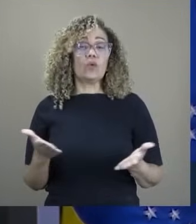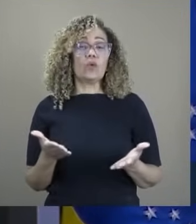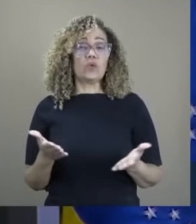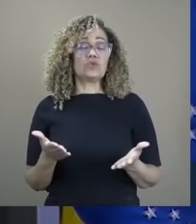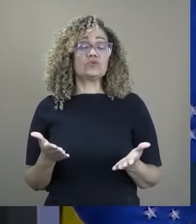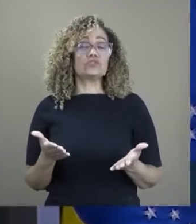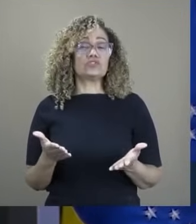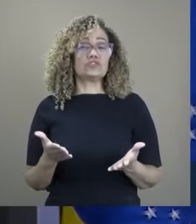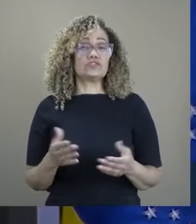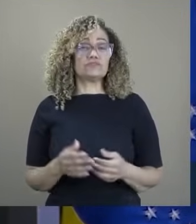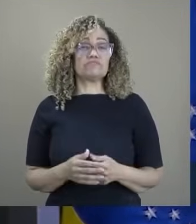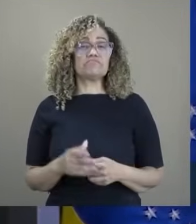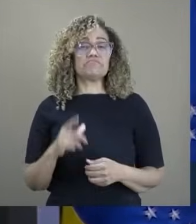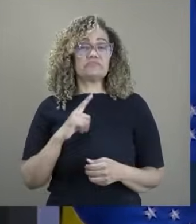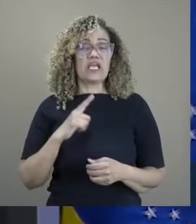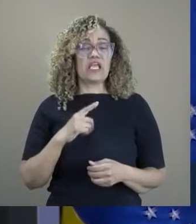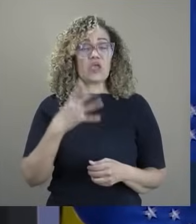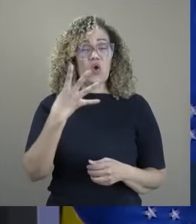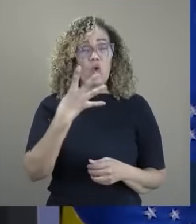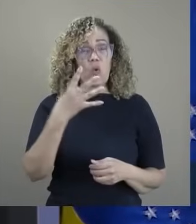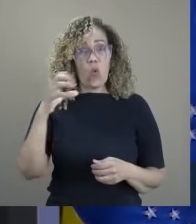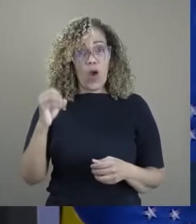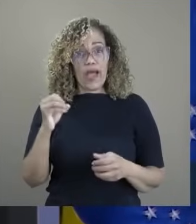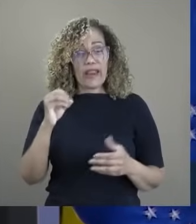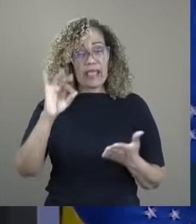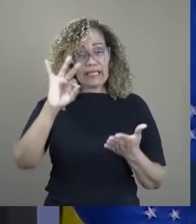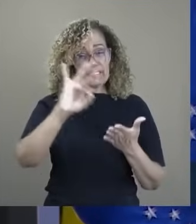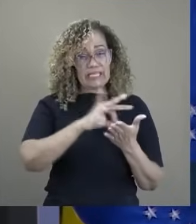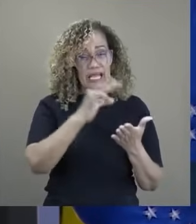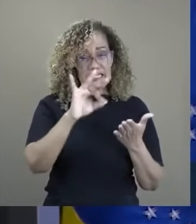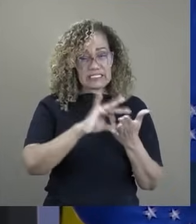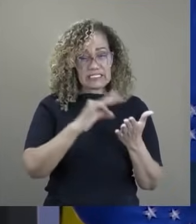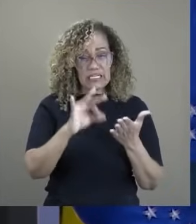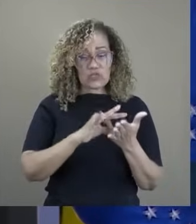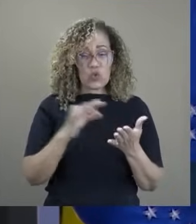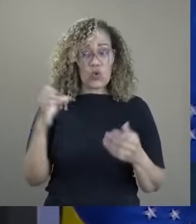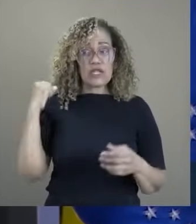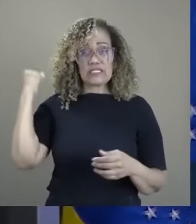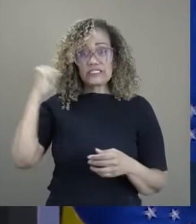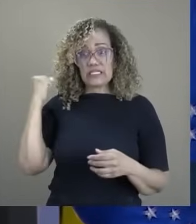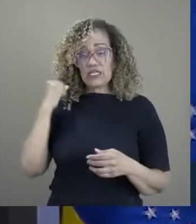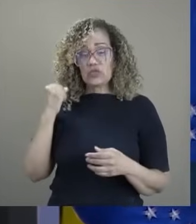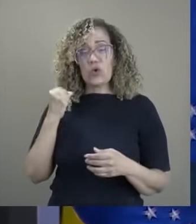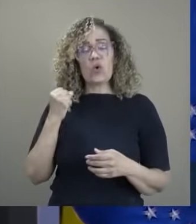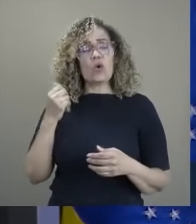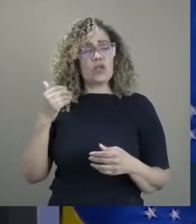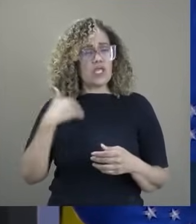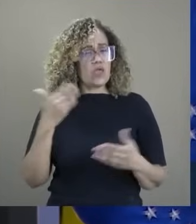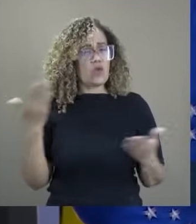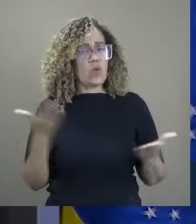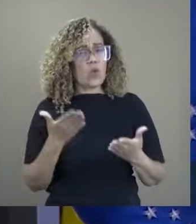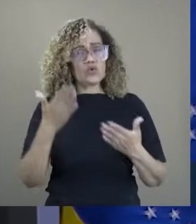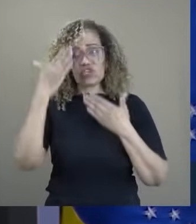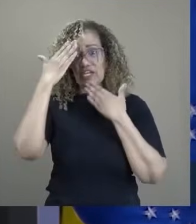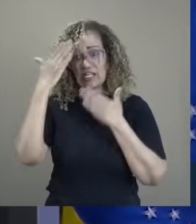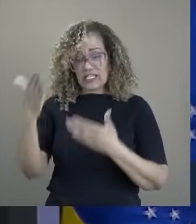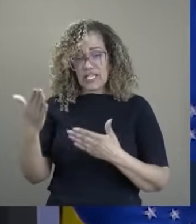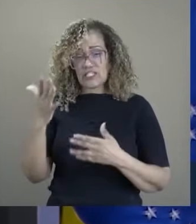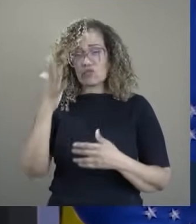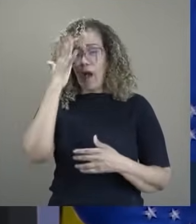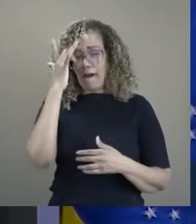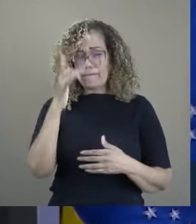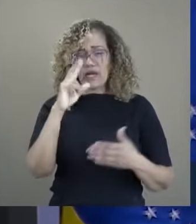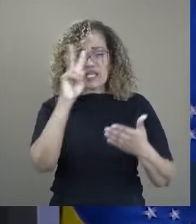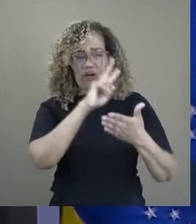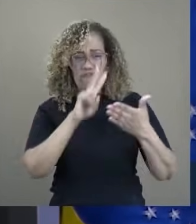eu tenho 40 assinaturas de senadores aqui eu agradeço cada um deles amanhã eu vou ler o nome de cada um